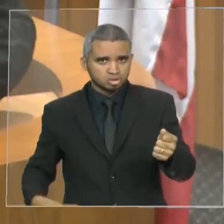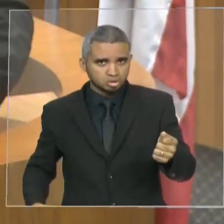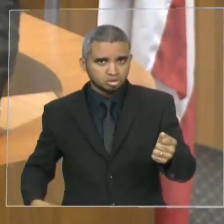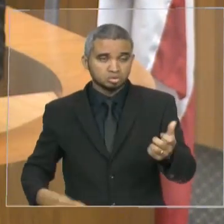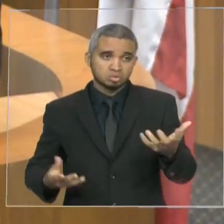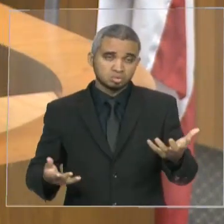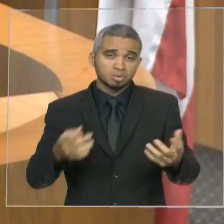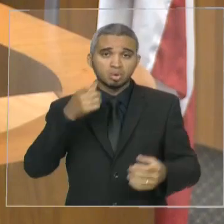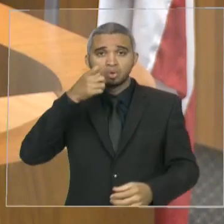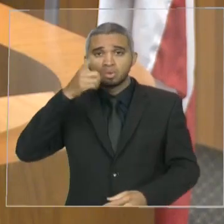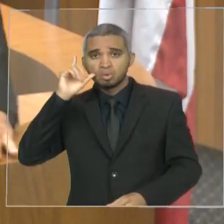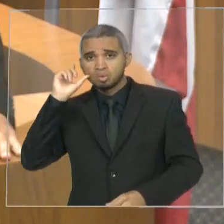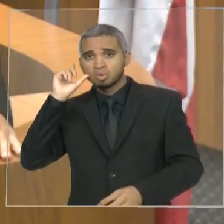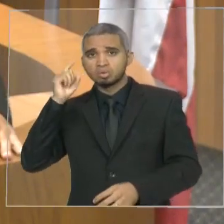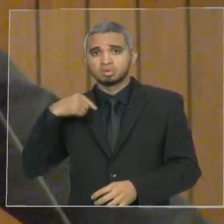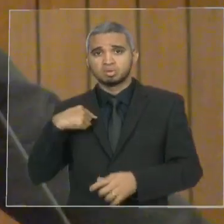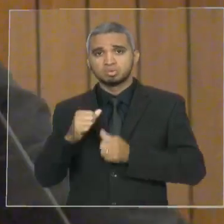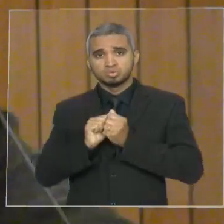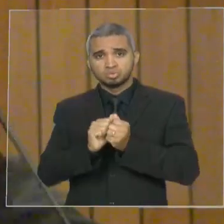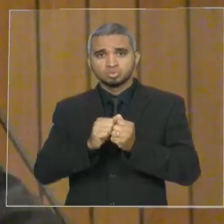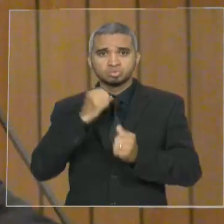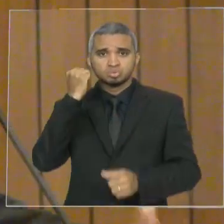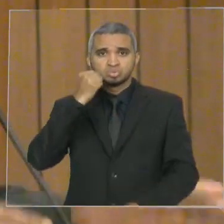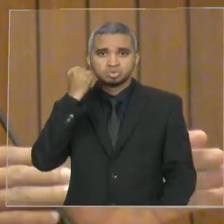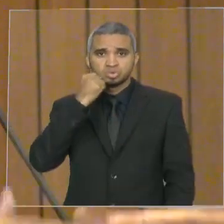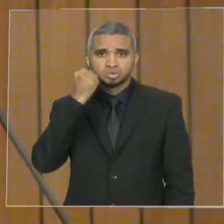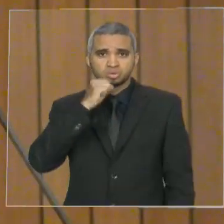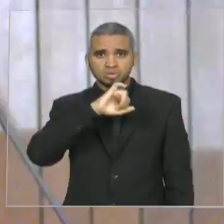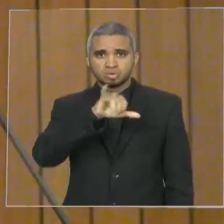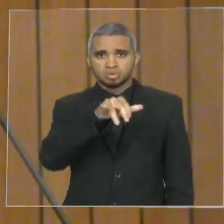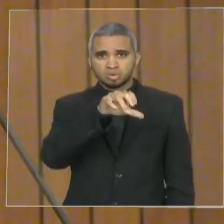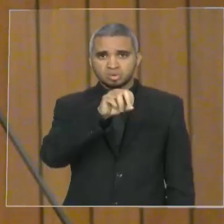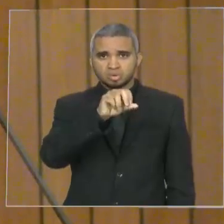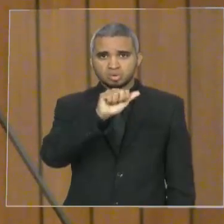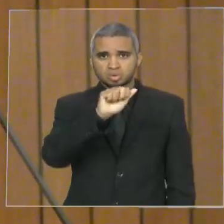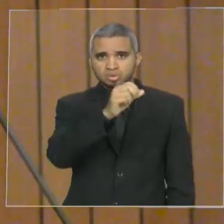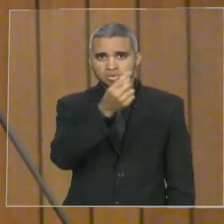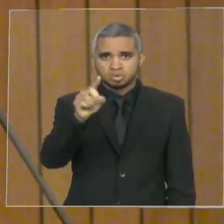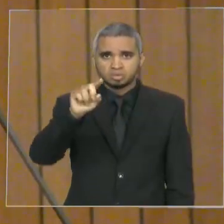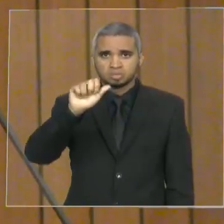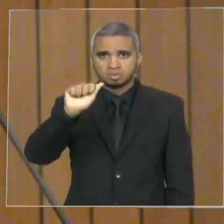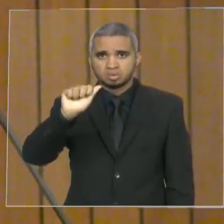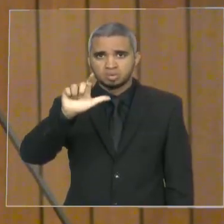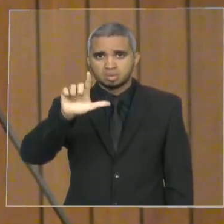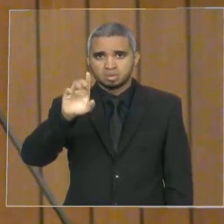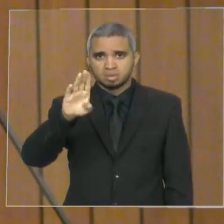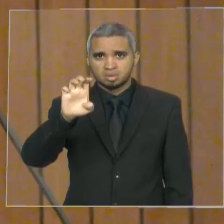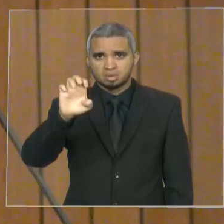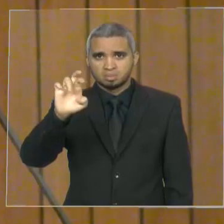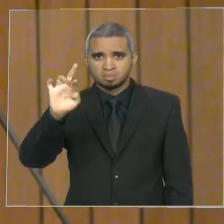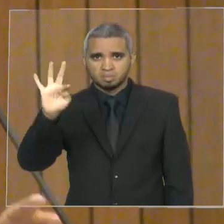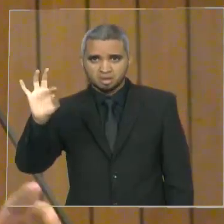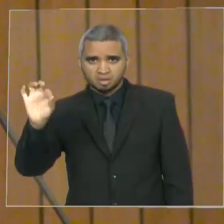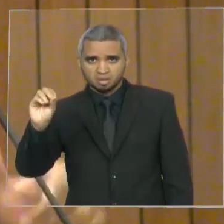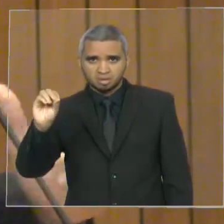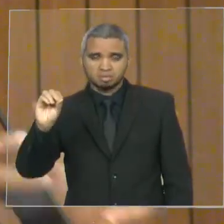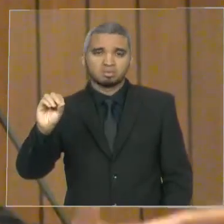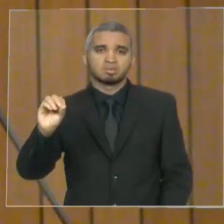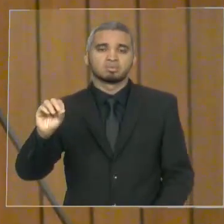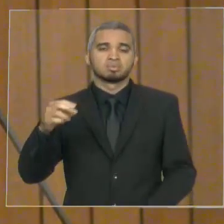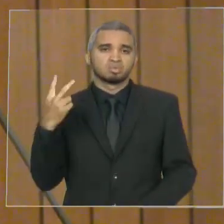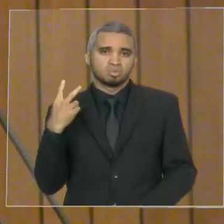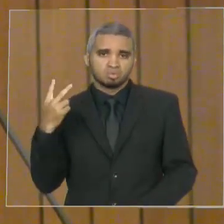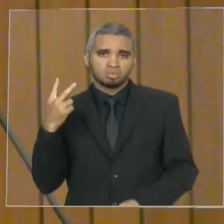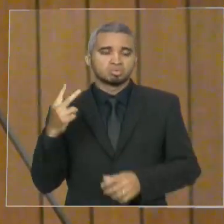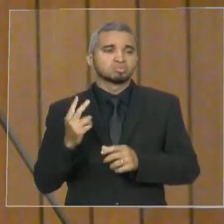Alberto, nós tivemos, mais uma vez, reivindicamos que o Ministério da Integração Nacional venha dar o apoio